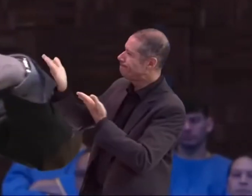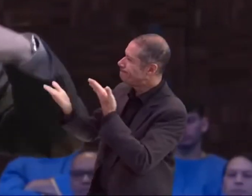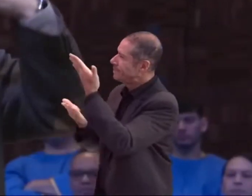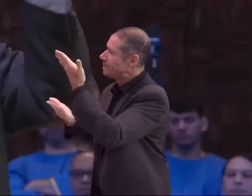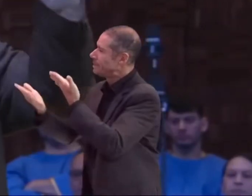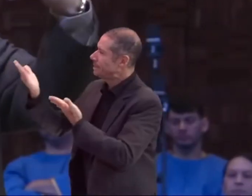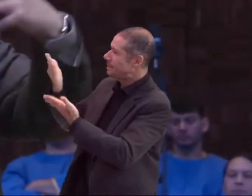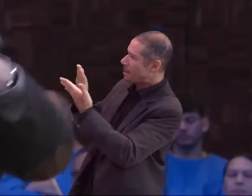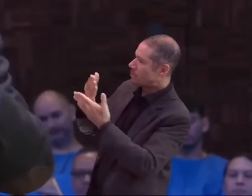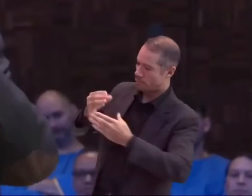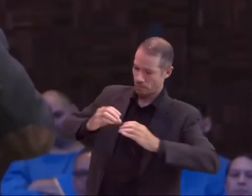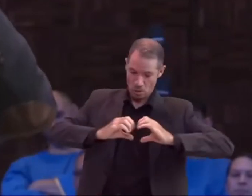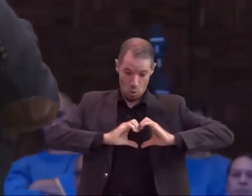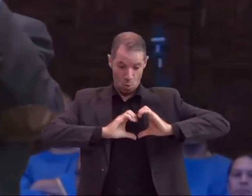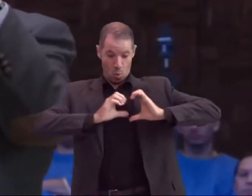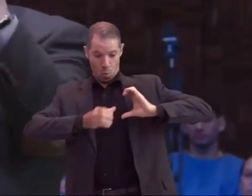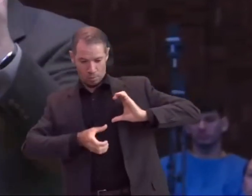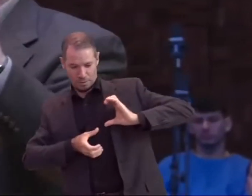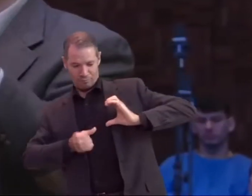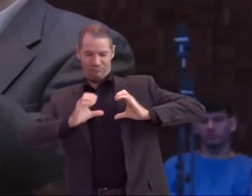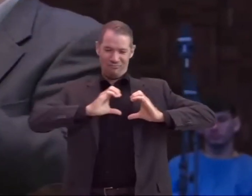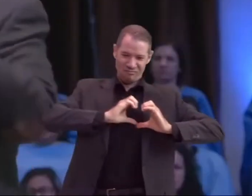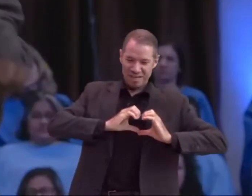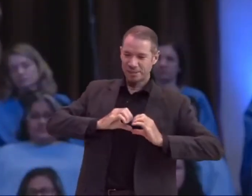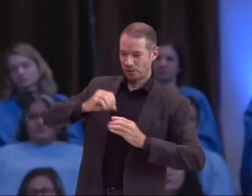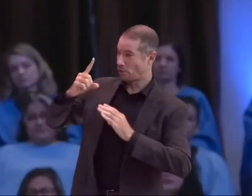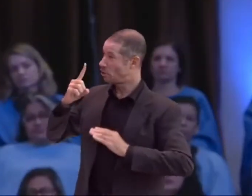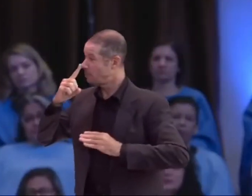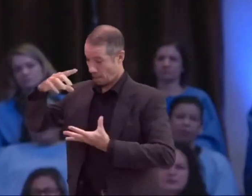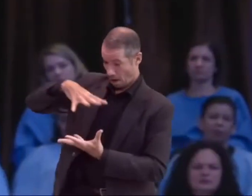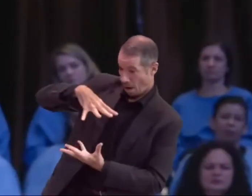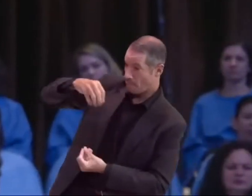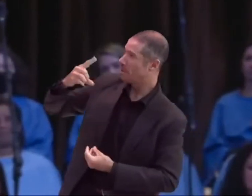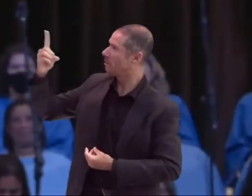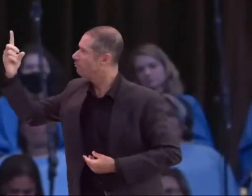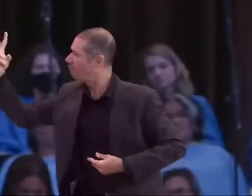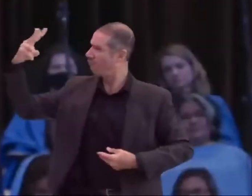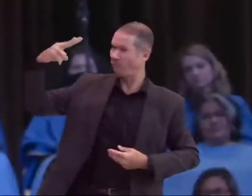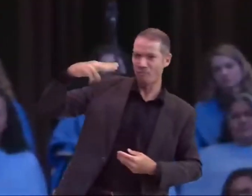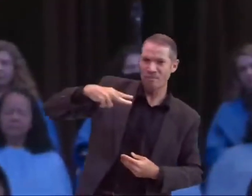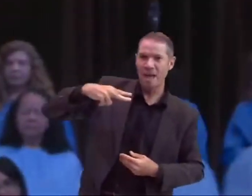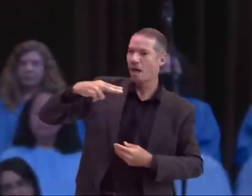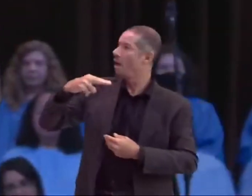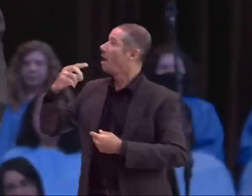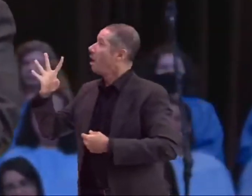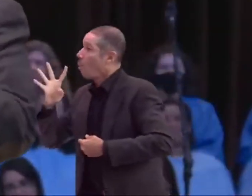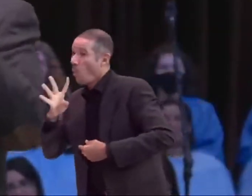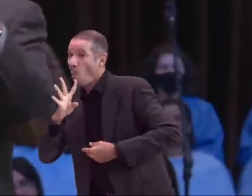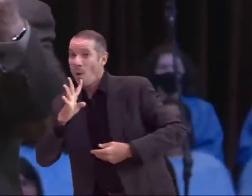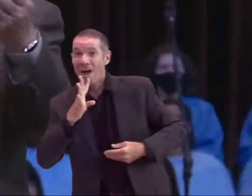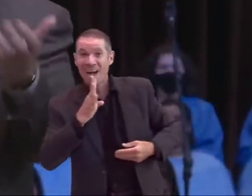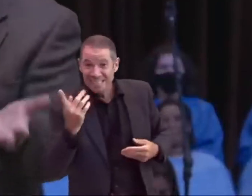eu abro o meu coração, a intimidade da minha alma, e Deus que vê, que ouve, que